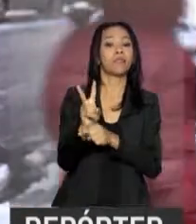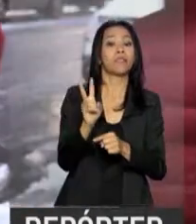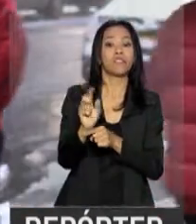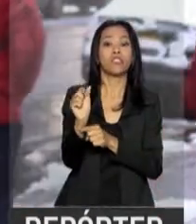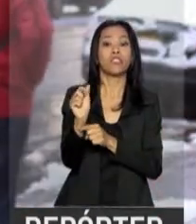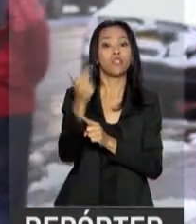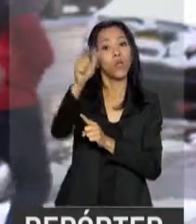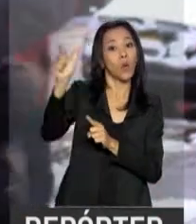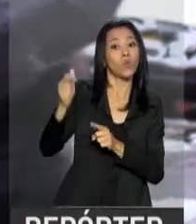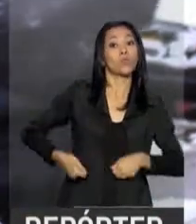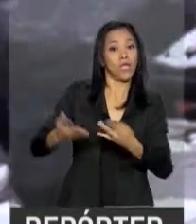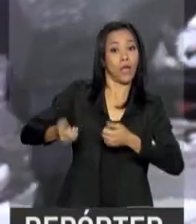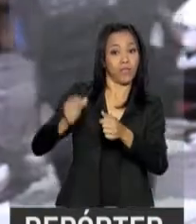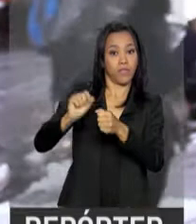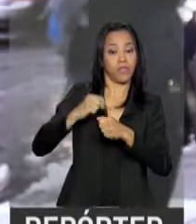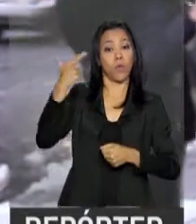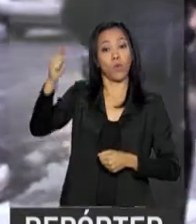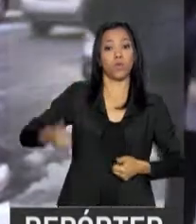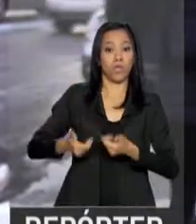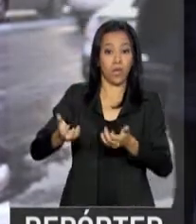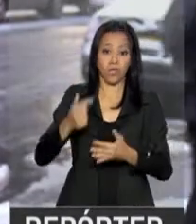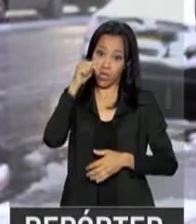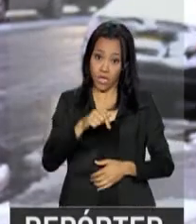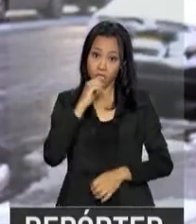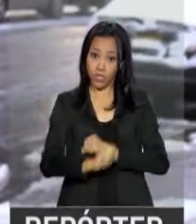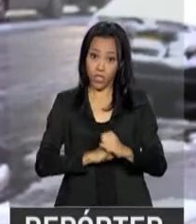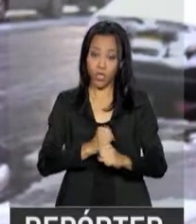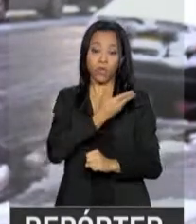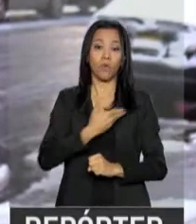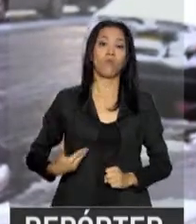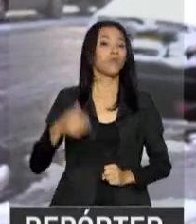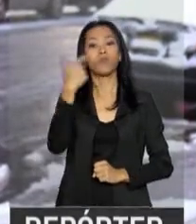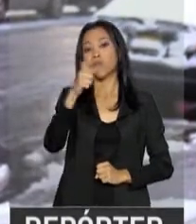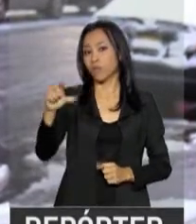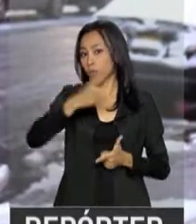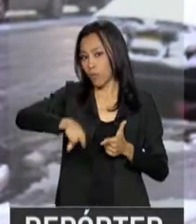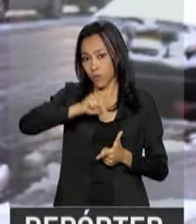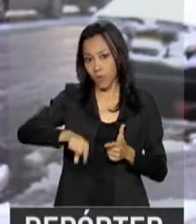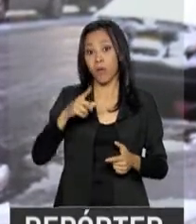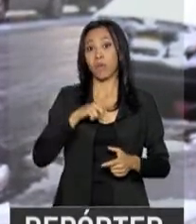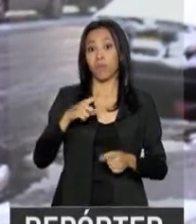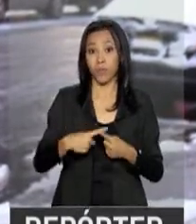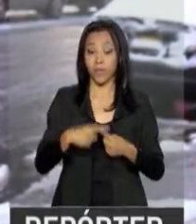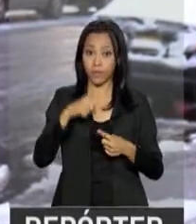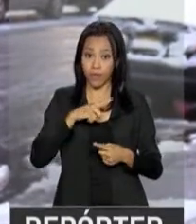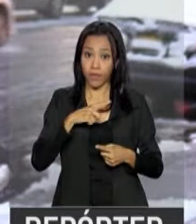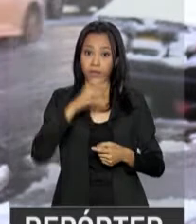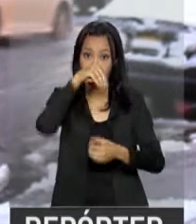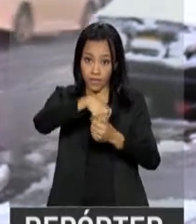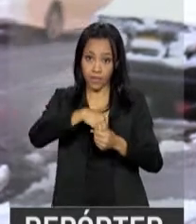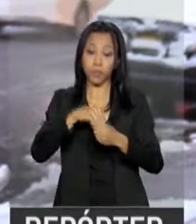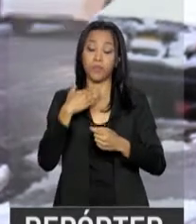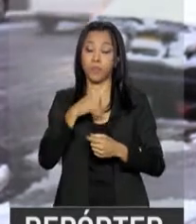garantiu que neste ano o governo não tem problemas já que existem alternativas internas como a liberação do dinheiro